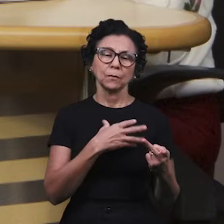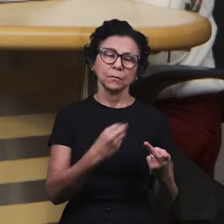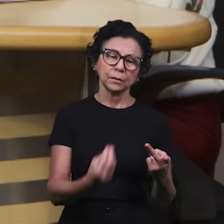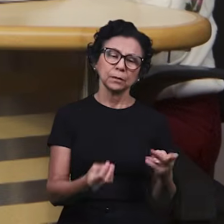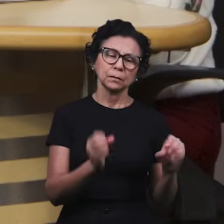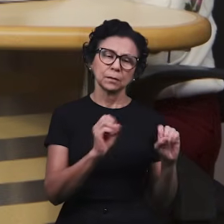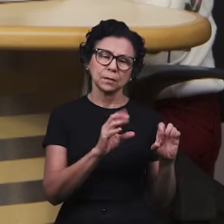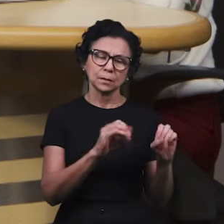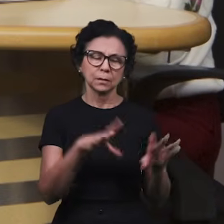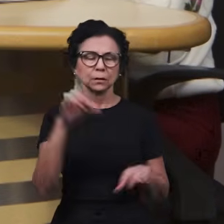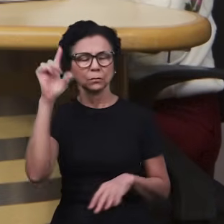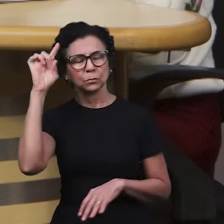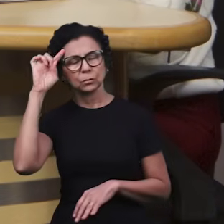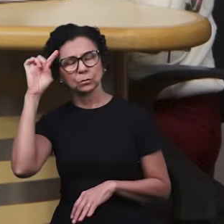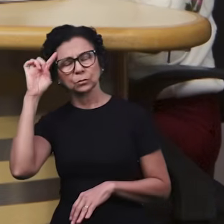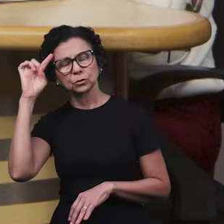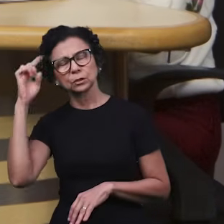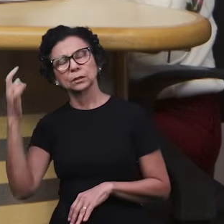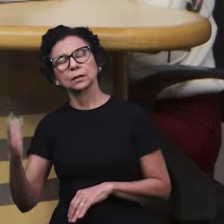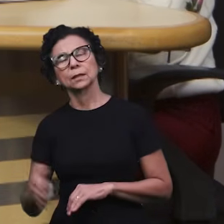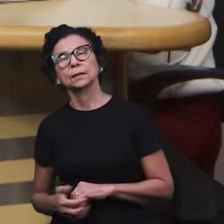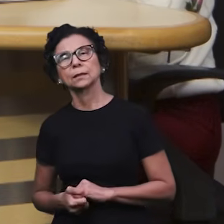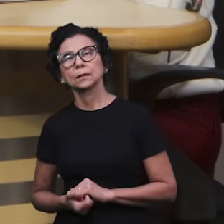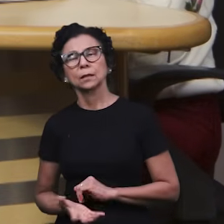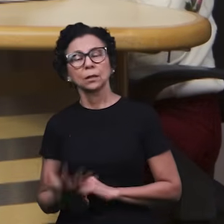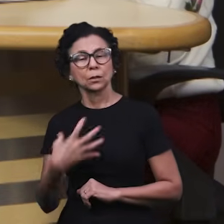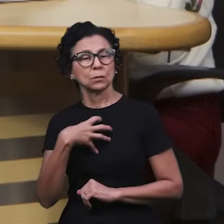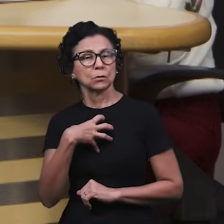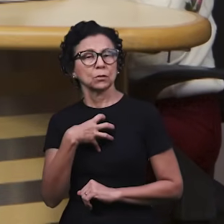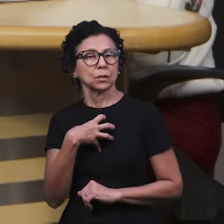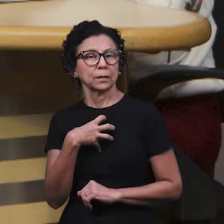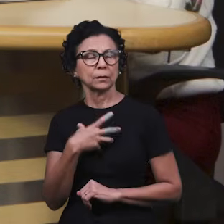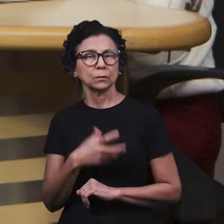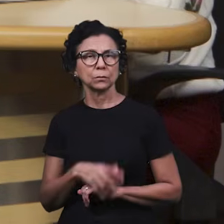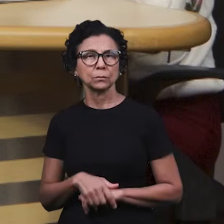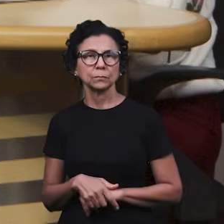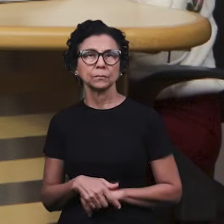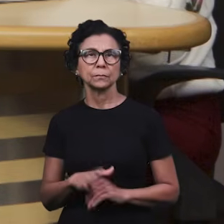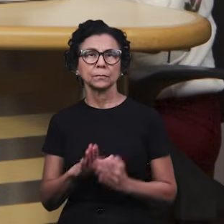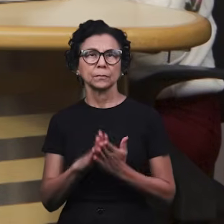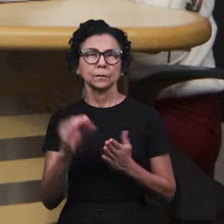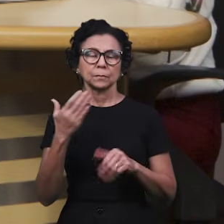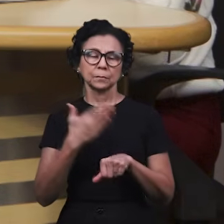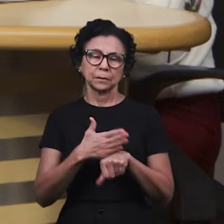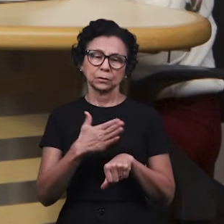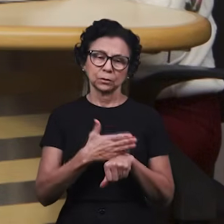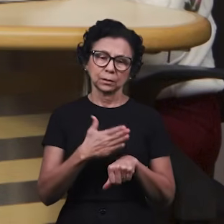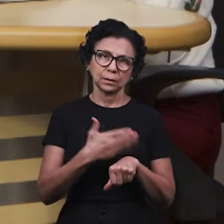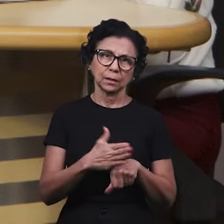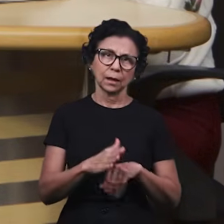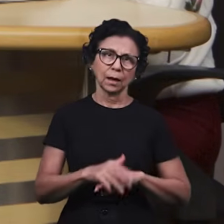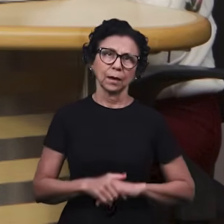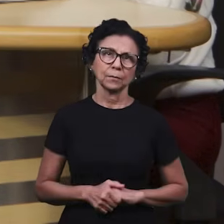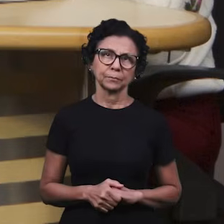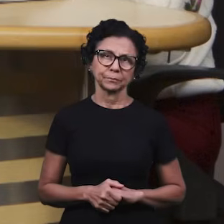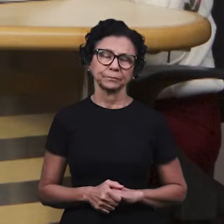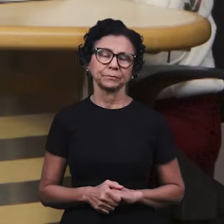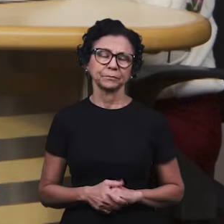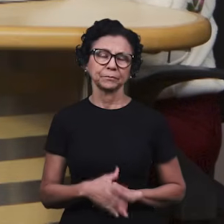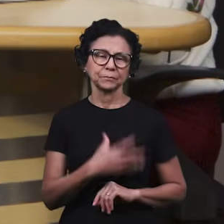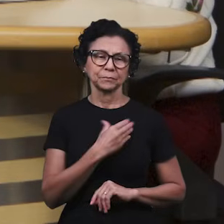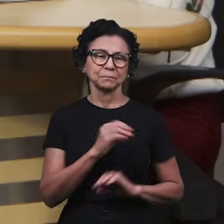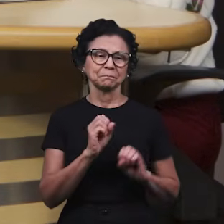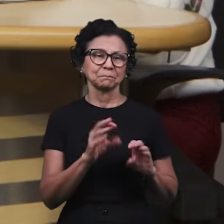nossos filhos, no nosso dia a dia, na nossa maneira de ser, viver a palavra de todo o nosso coração e ensinando aos